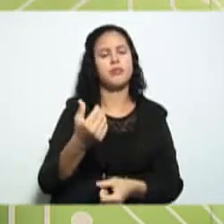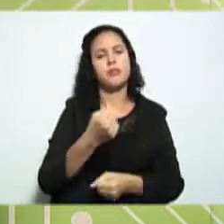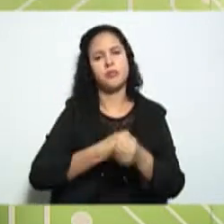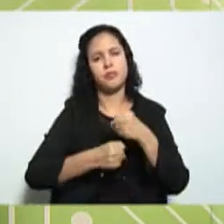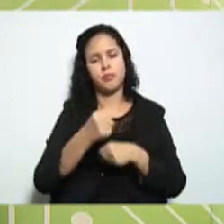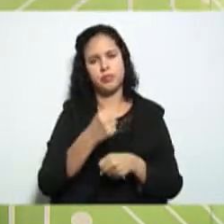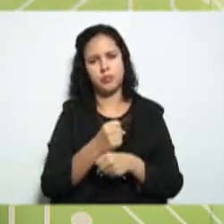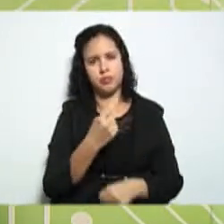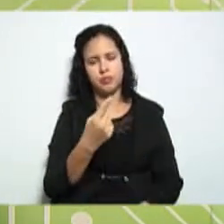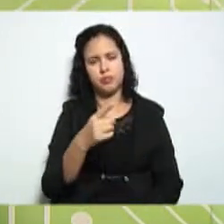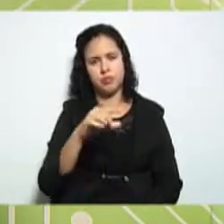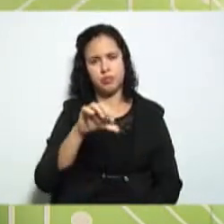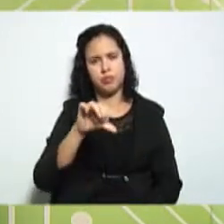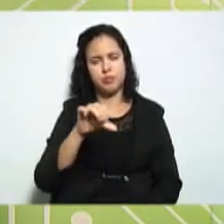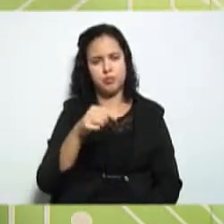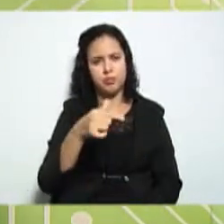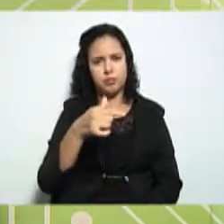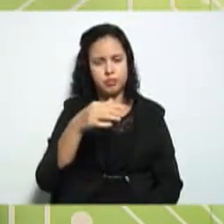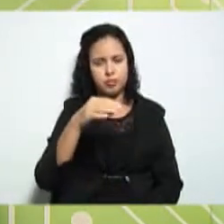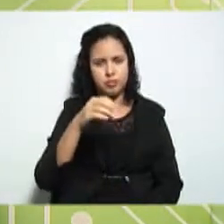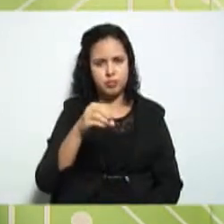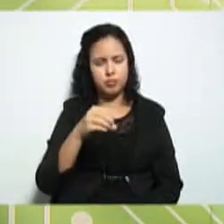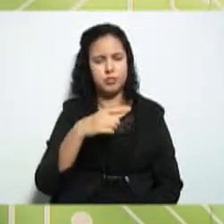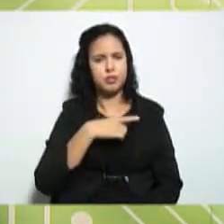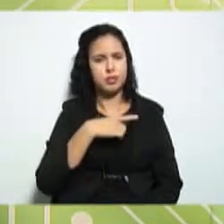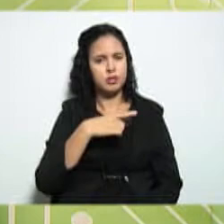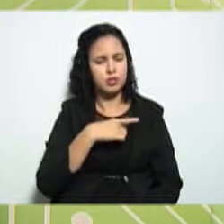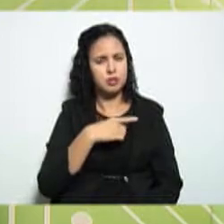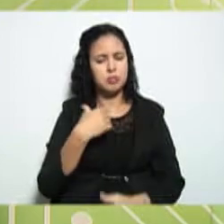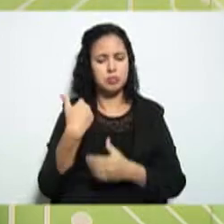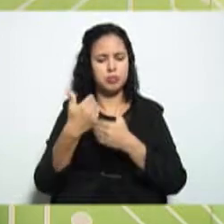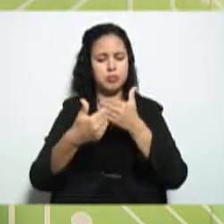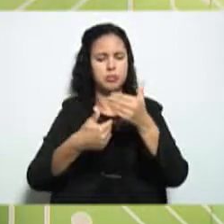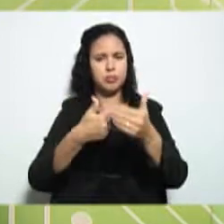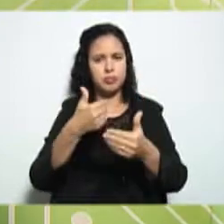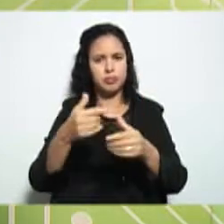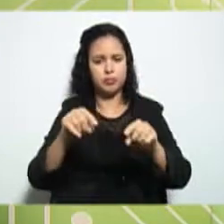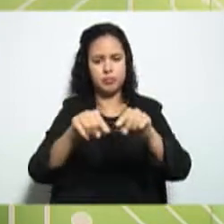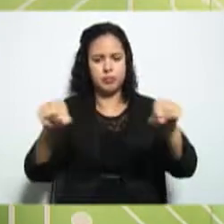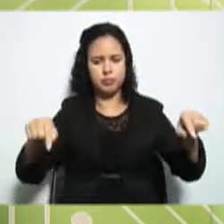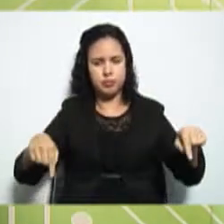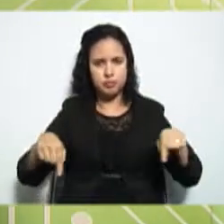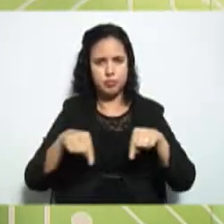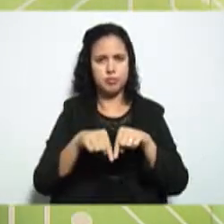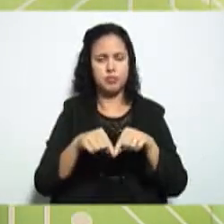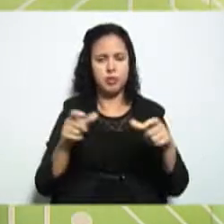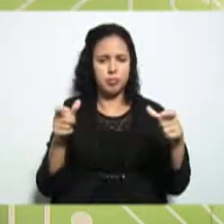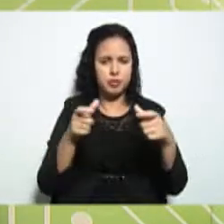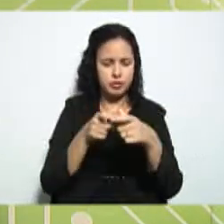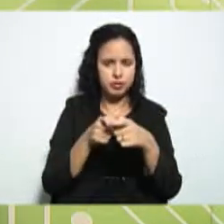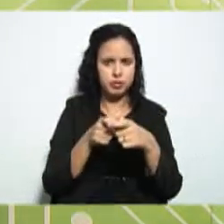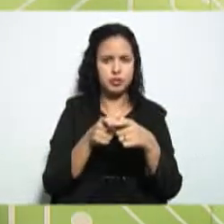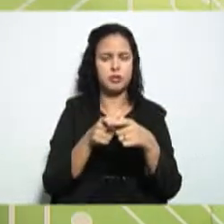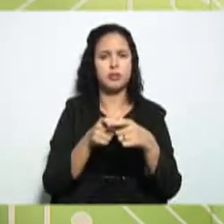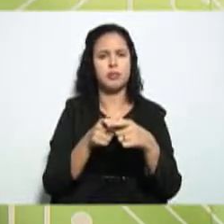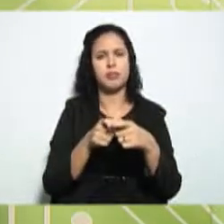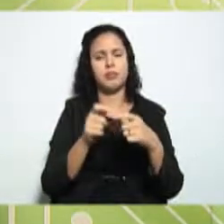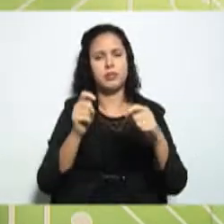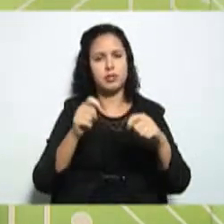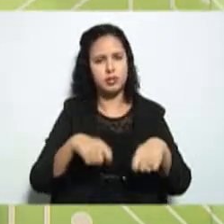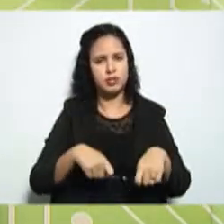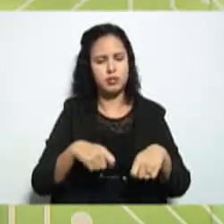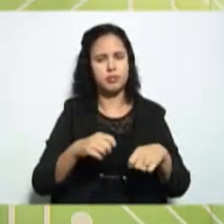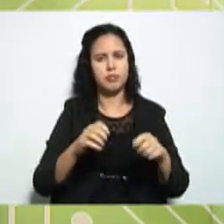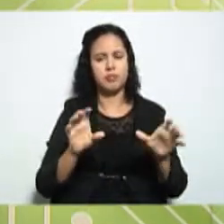teve muita questão da chegada pela questão da terra, a gente tem muitos lotes pequenos de terra ainda, então se encaixa muito nessa